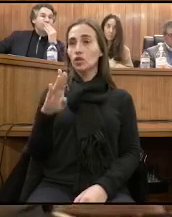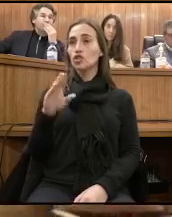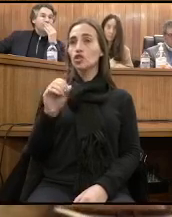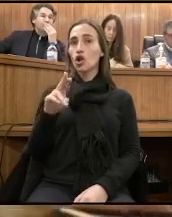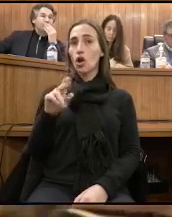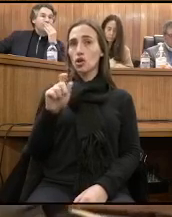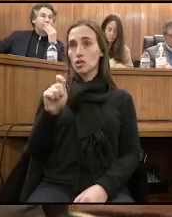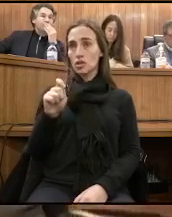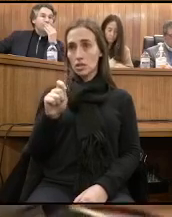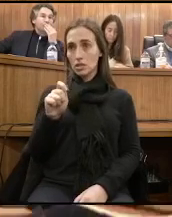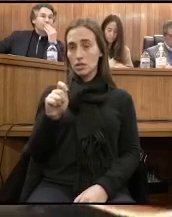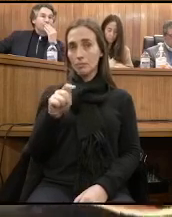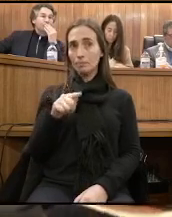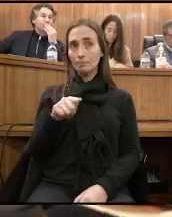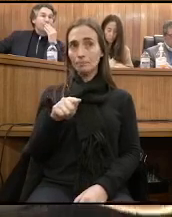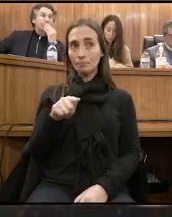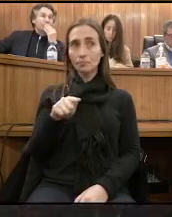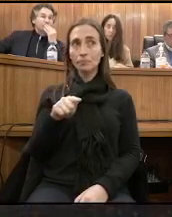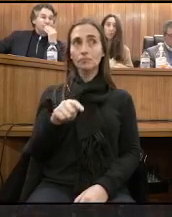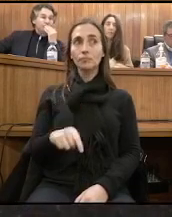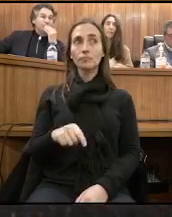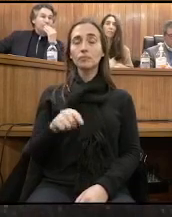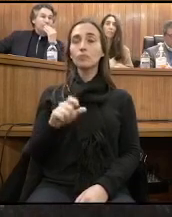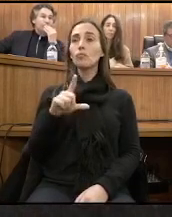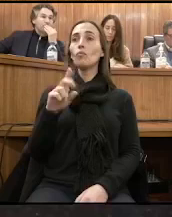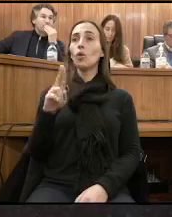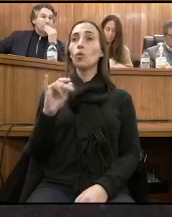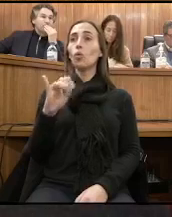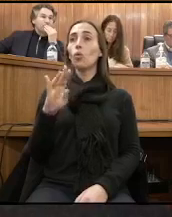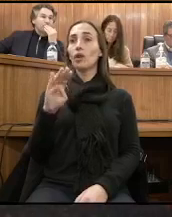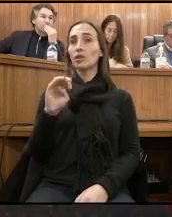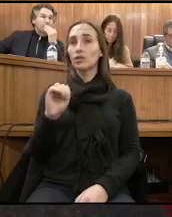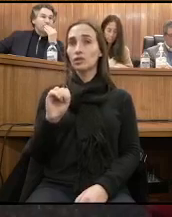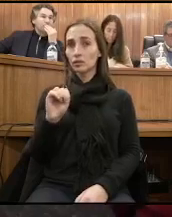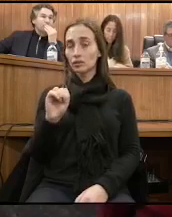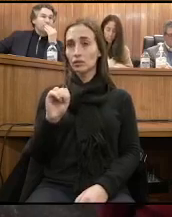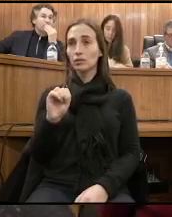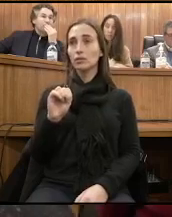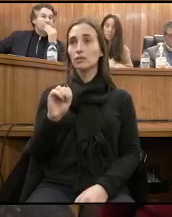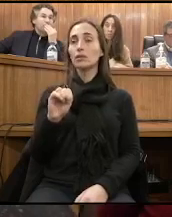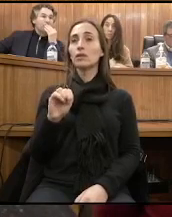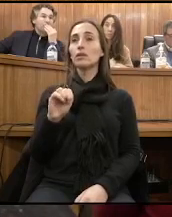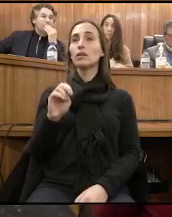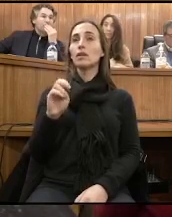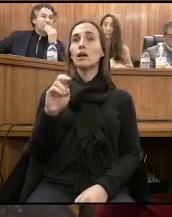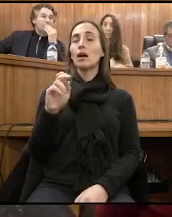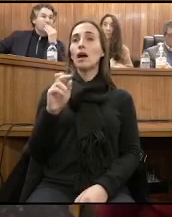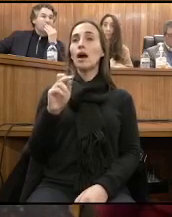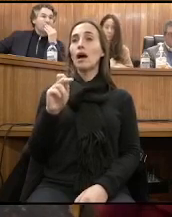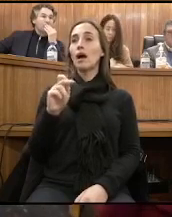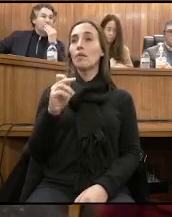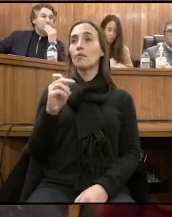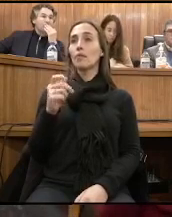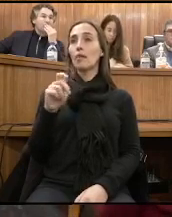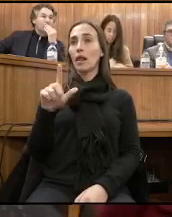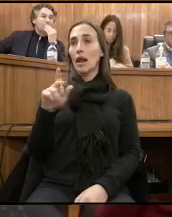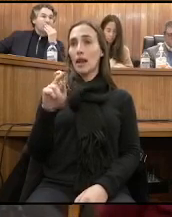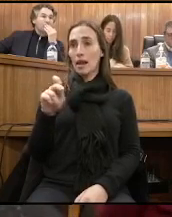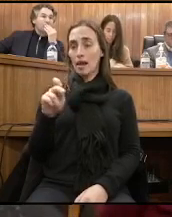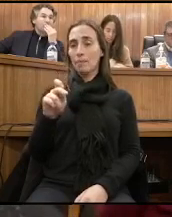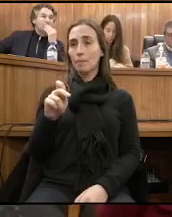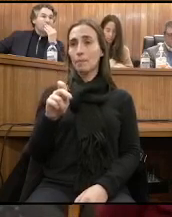Jorge Silva, está. Luís Caetano, também está. Madalena Oliveira também está